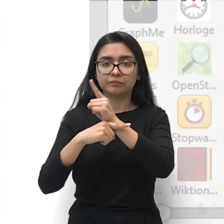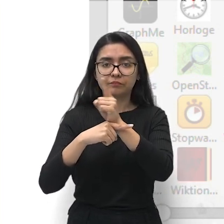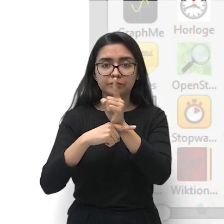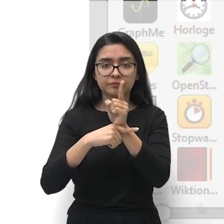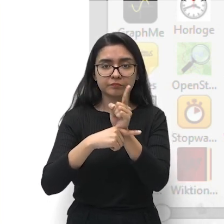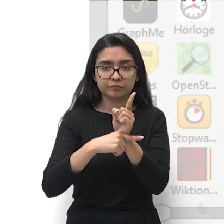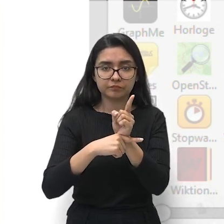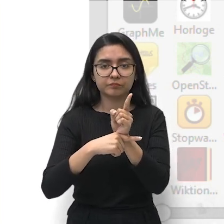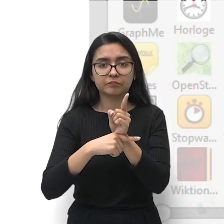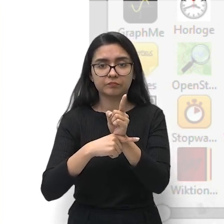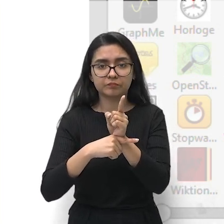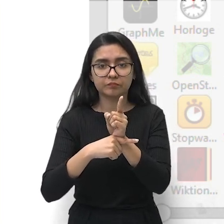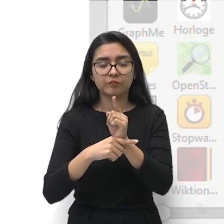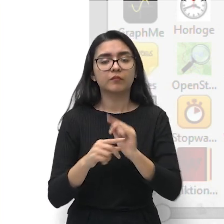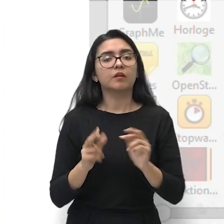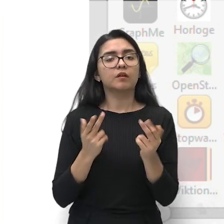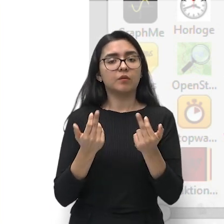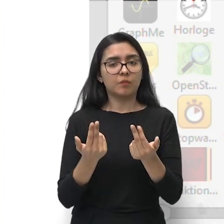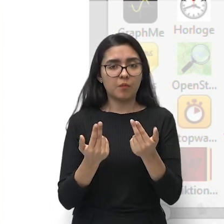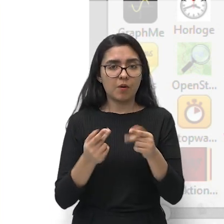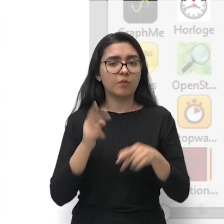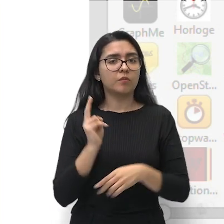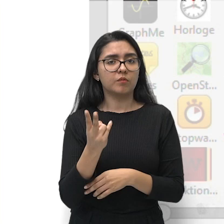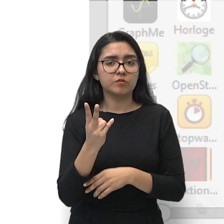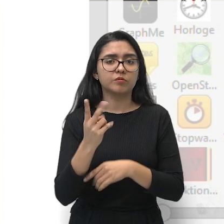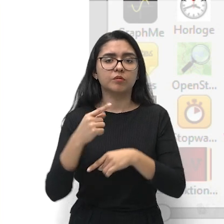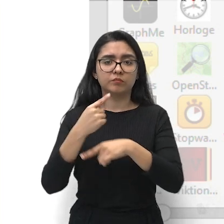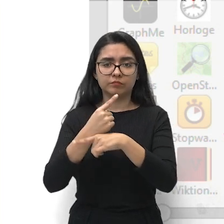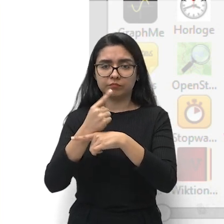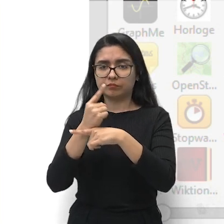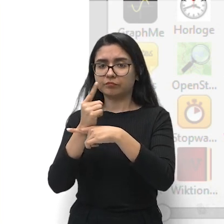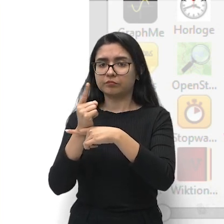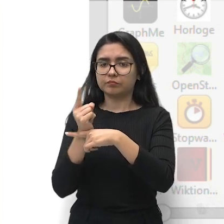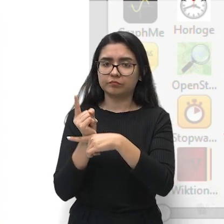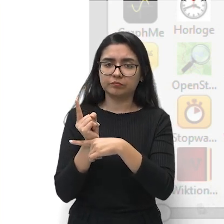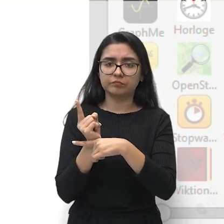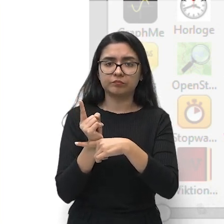E com essa mesma abertura do compasso, isso é importante, não pode